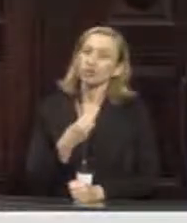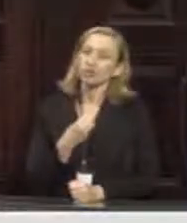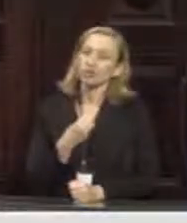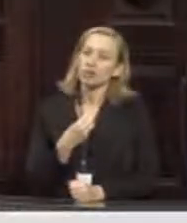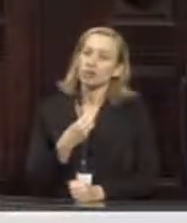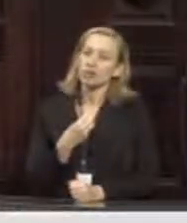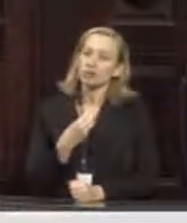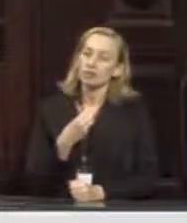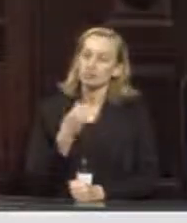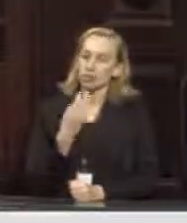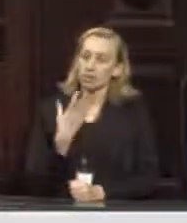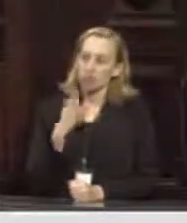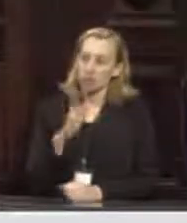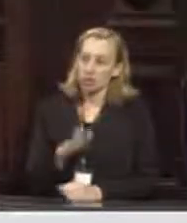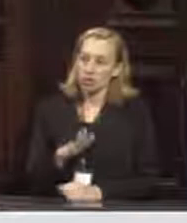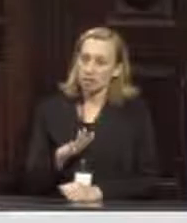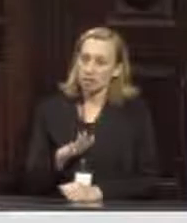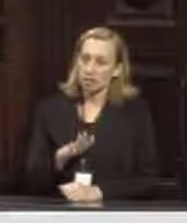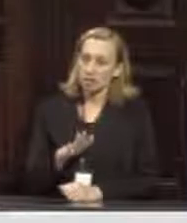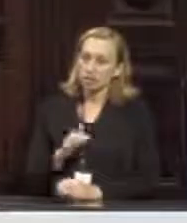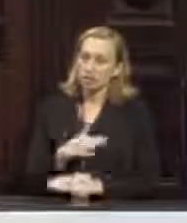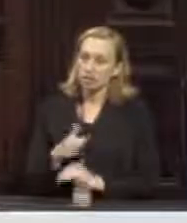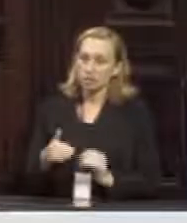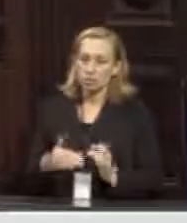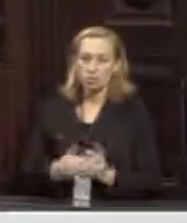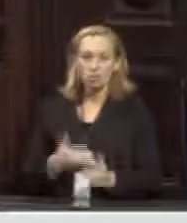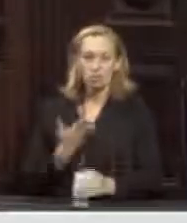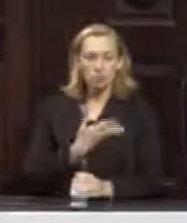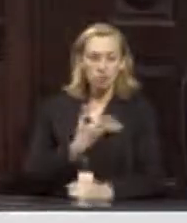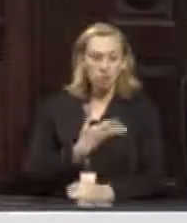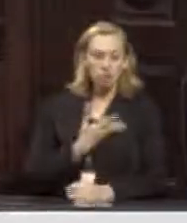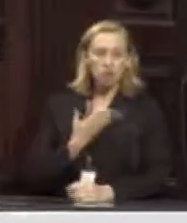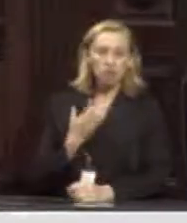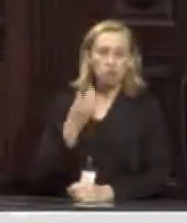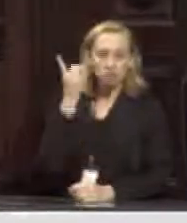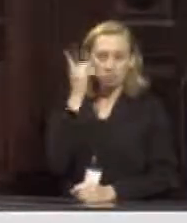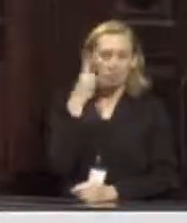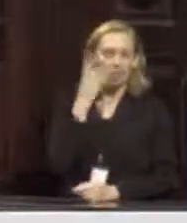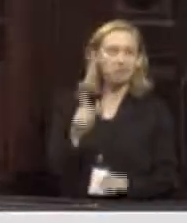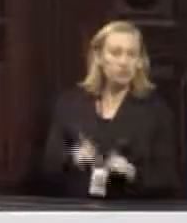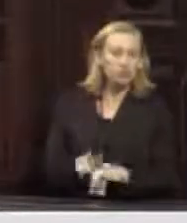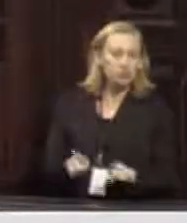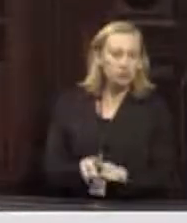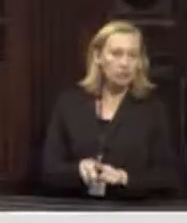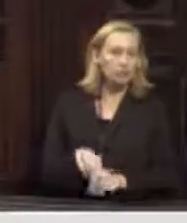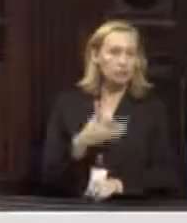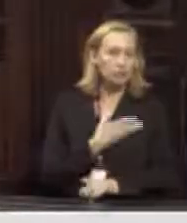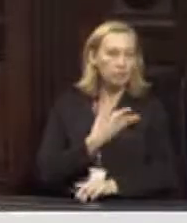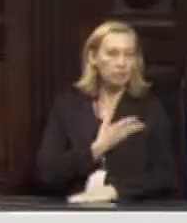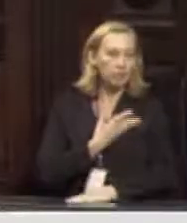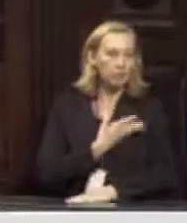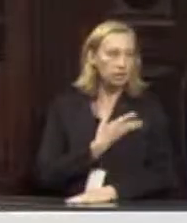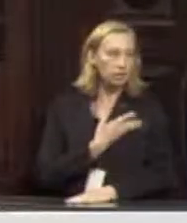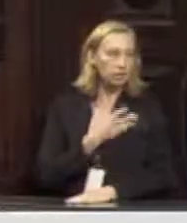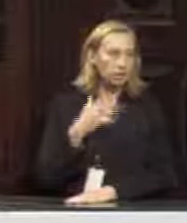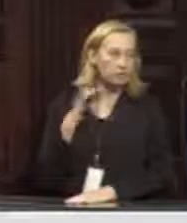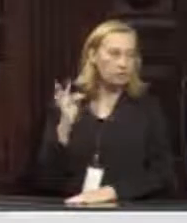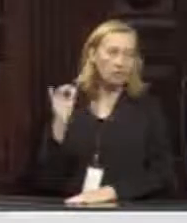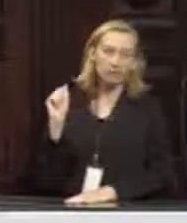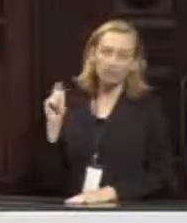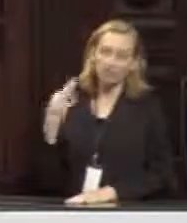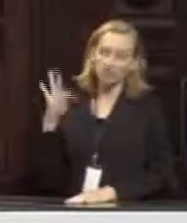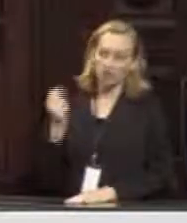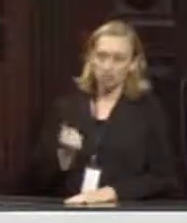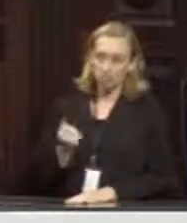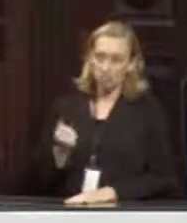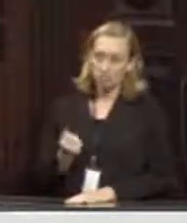presentes, senhores deputados presentes, funcionários, imprensa, companheiros e companheiras que ocupam as